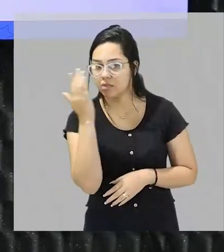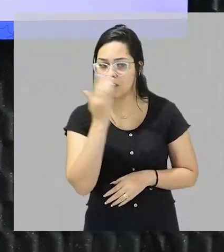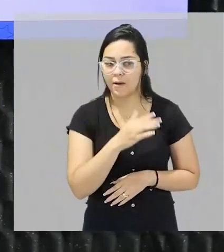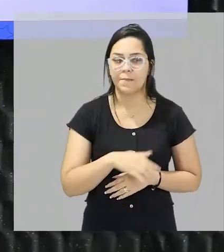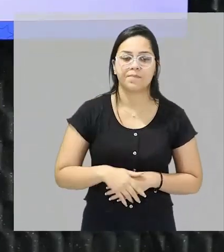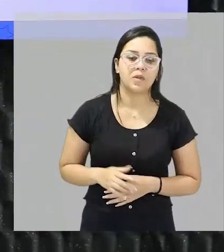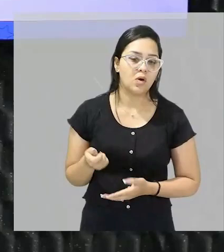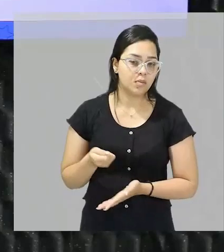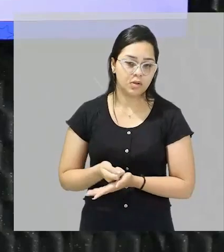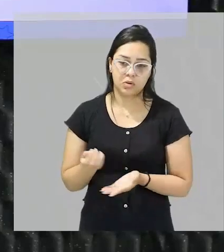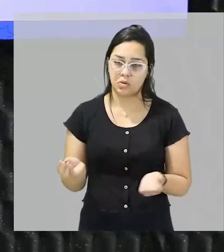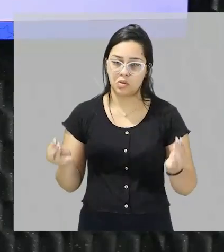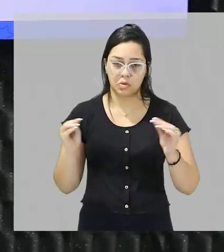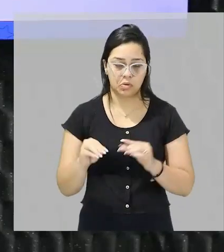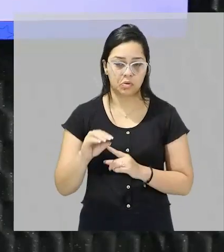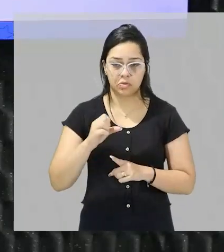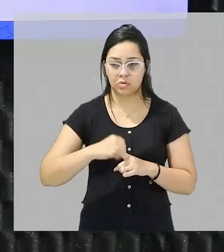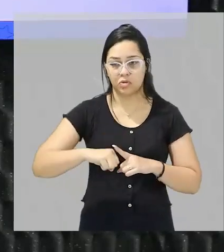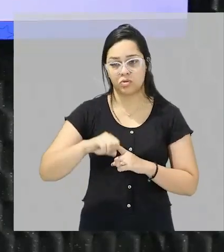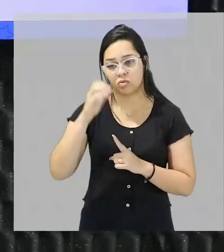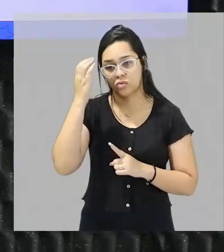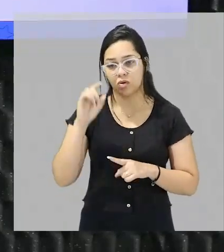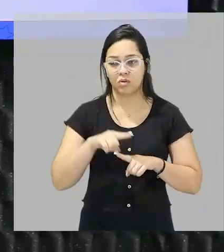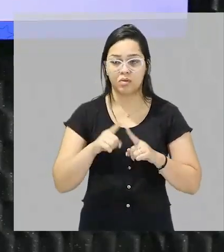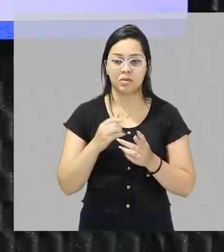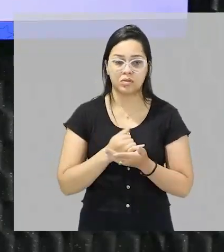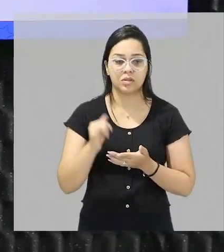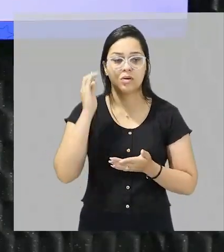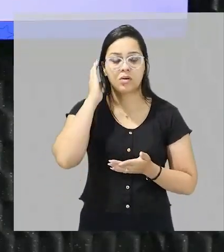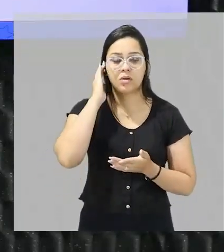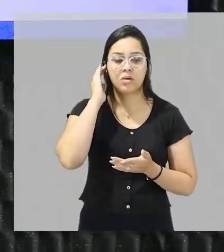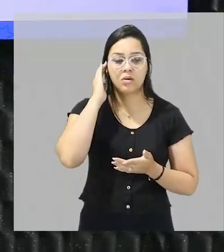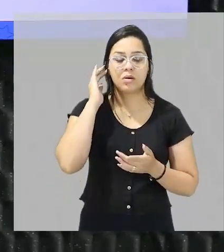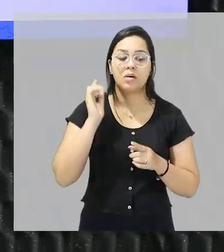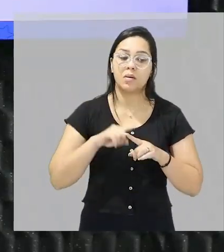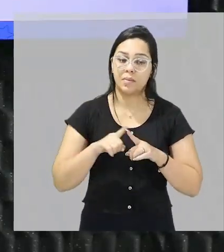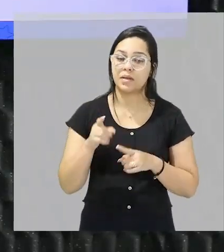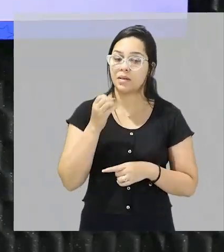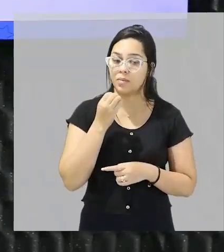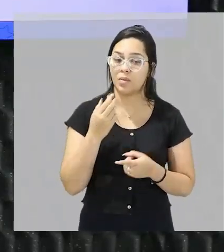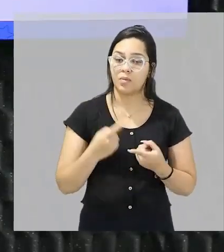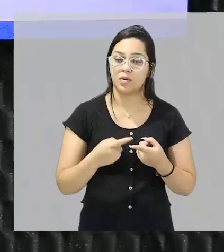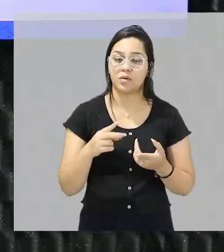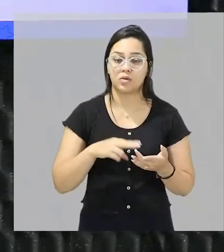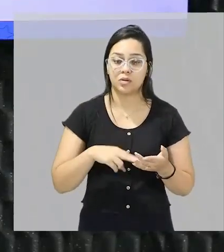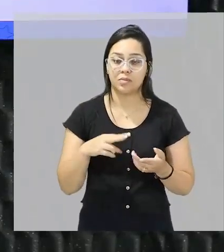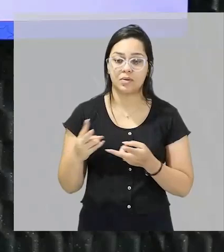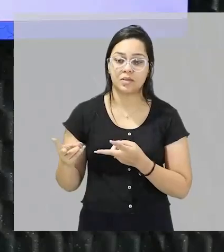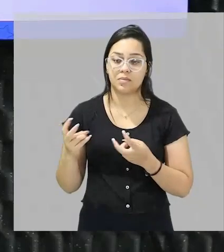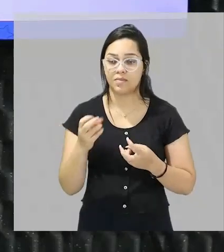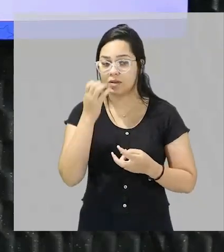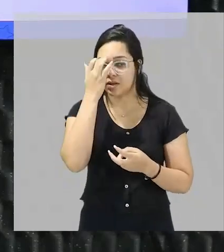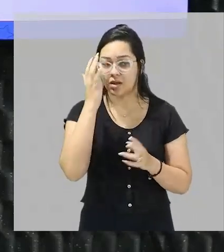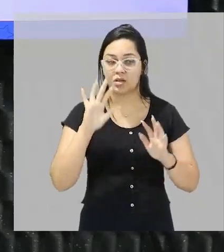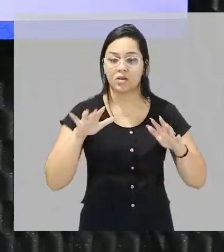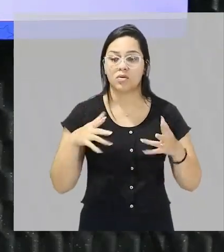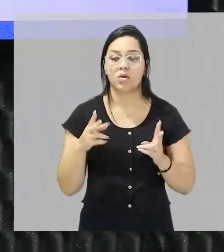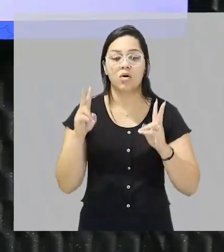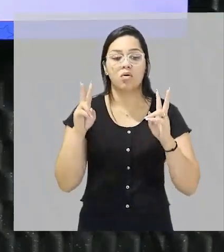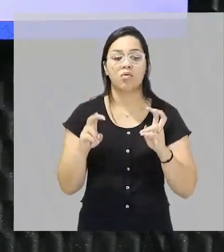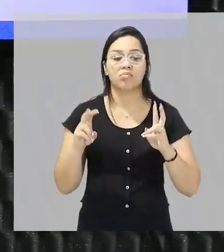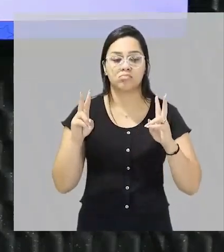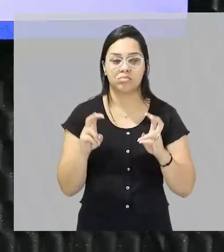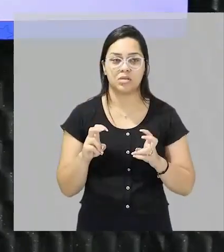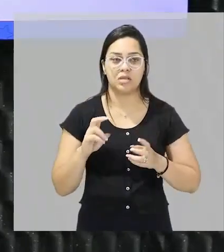é obrigatório colocar algum repertório sociocultural logo na introdução, mas é um ganho e tanto, porque o leitor consegue perceber